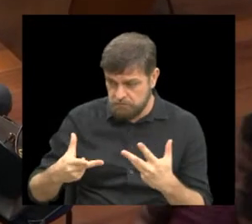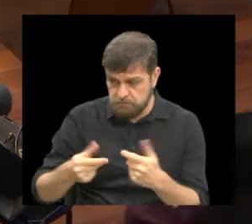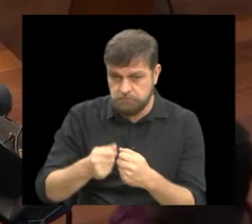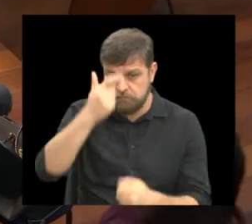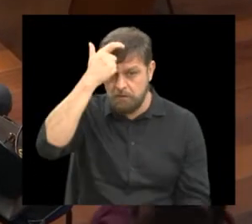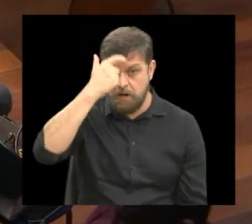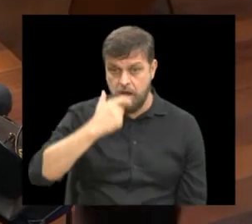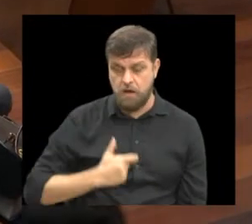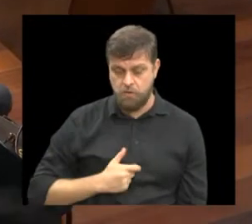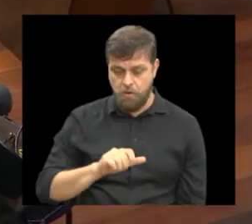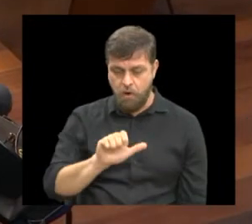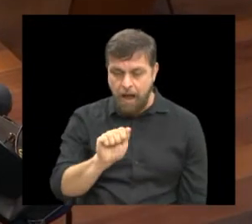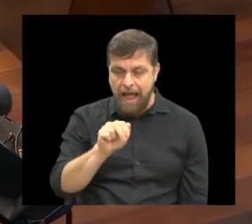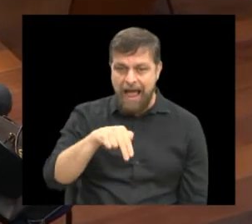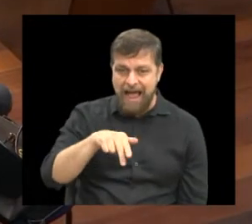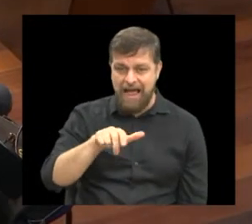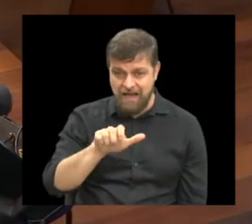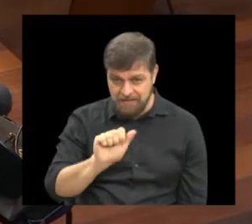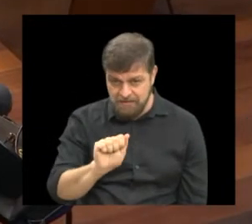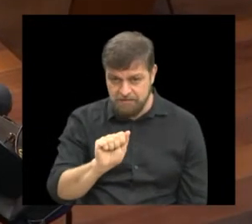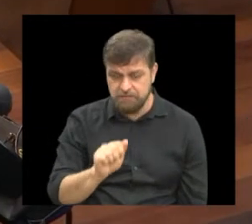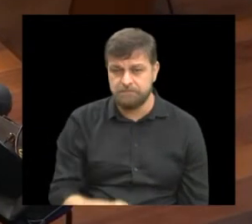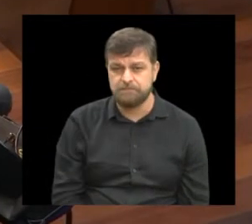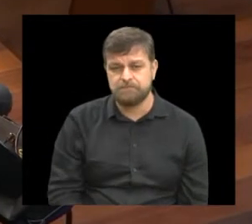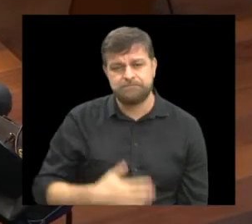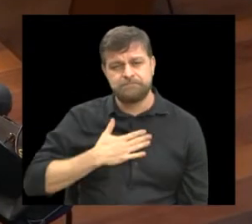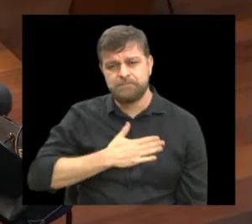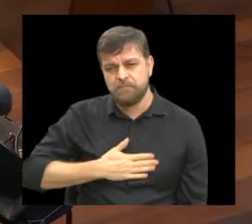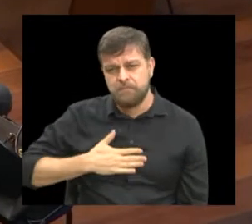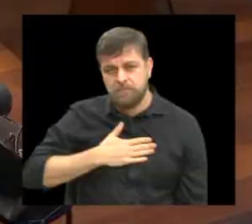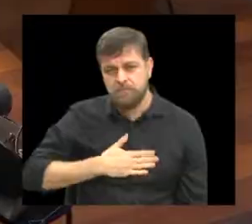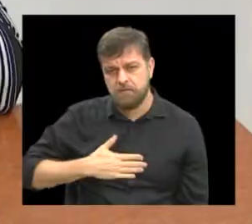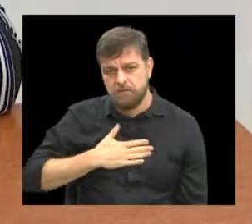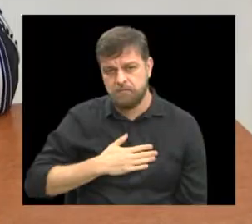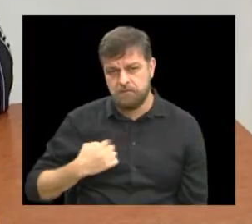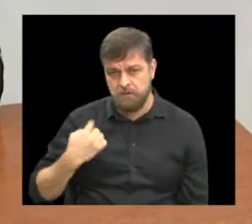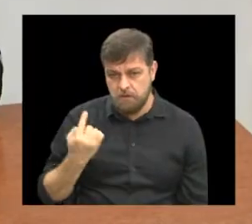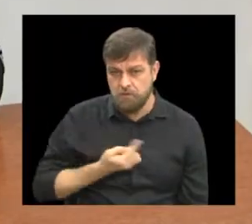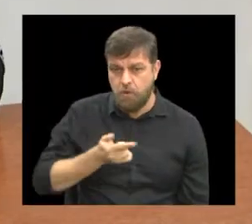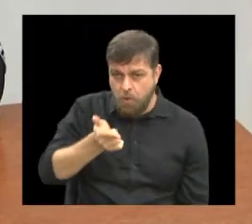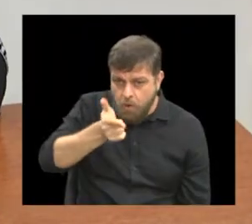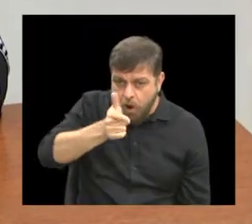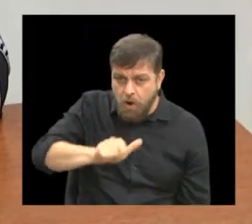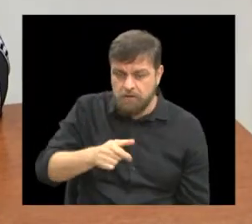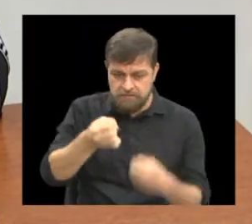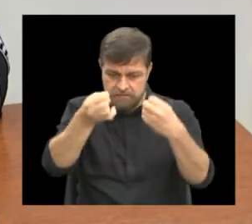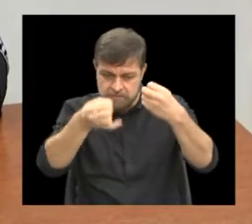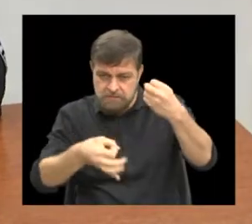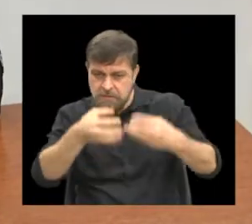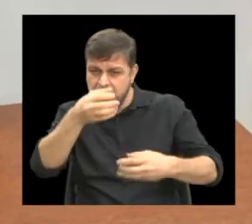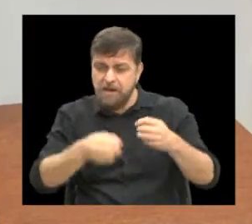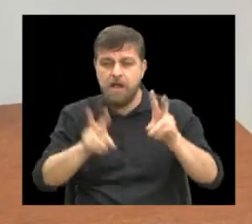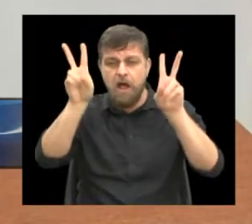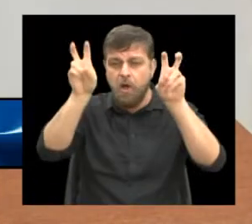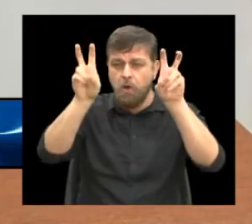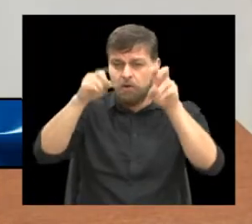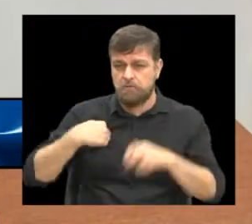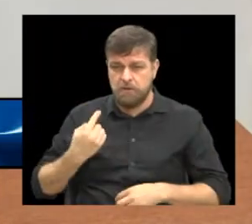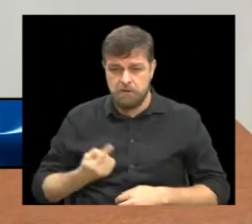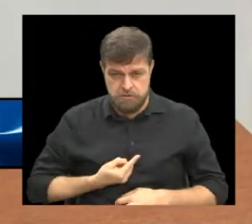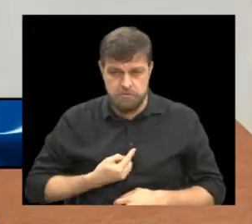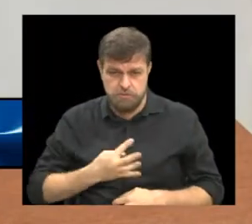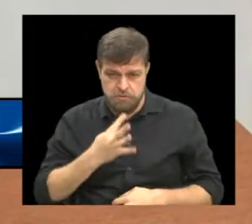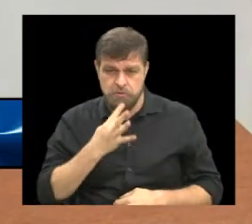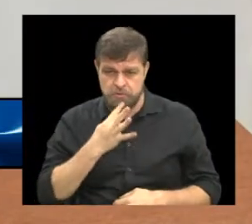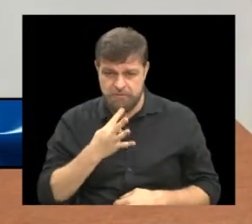sou a Ana Maria. É um prazer muito grande estarmos aqui novamente para falar sobre um assunto que a gente entende um